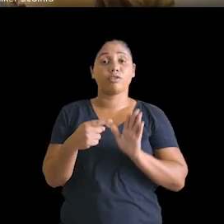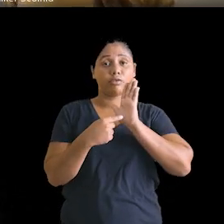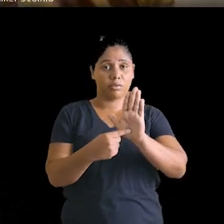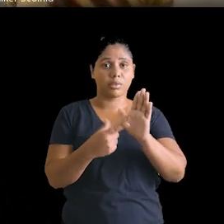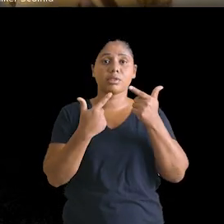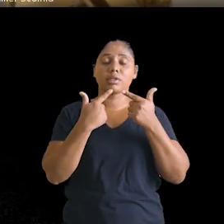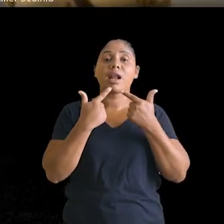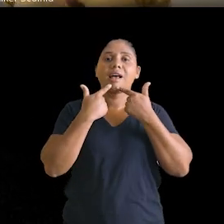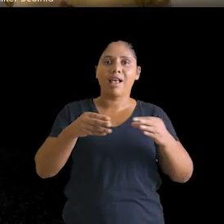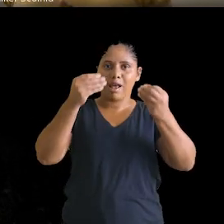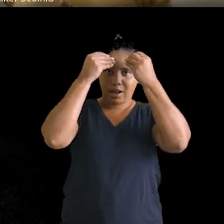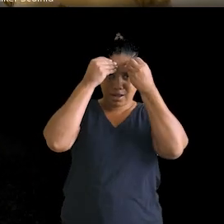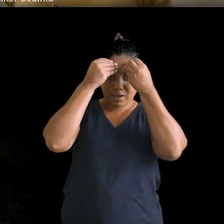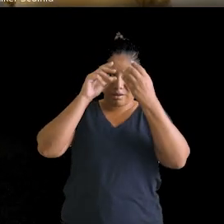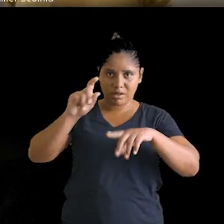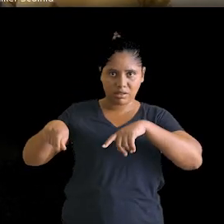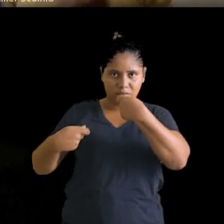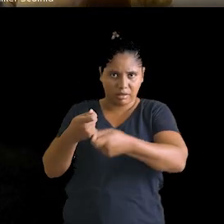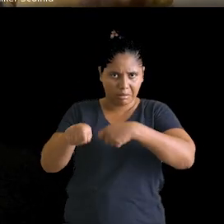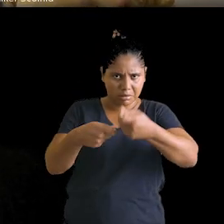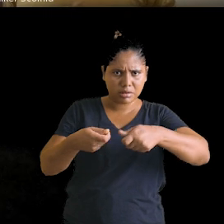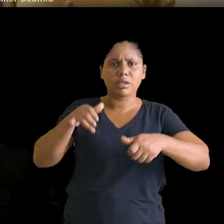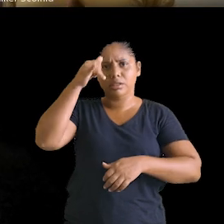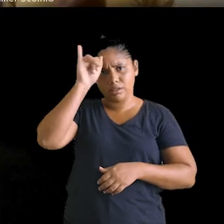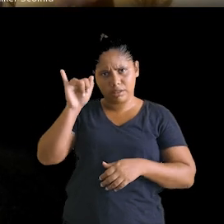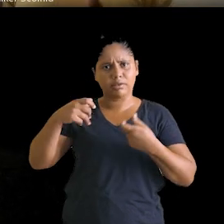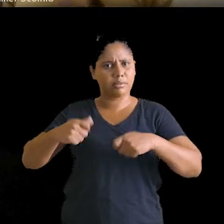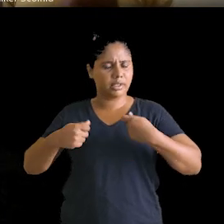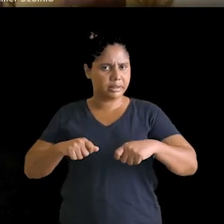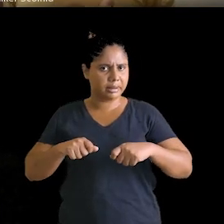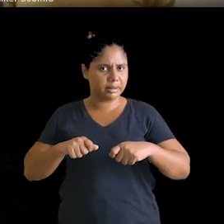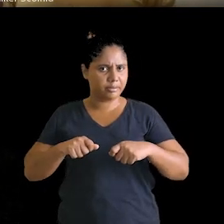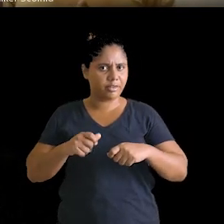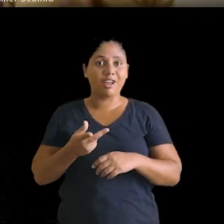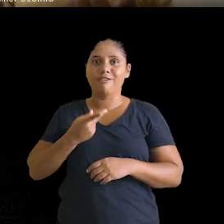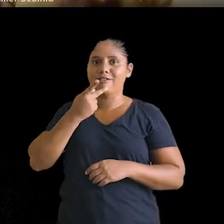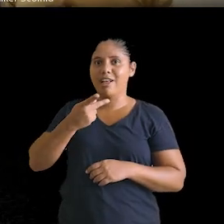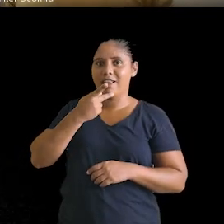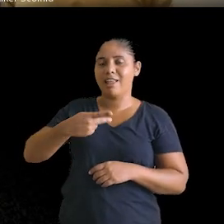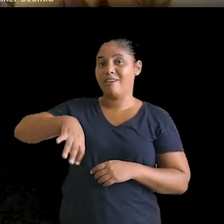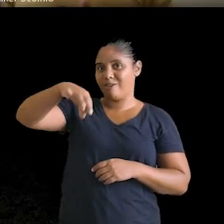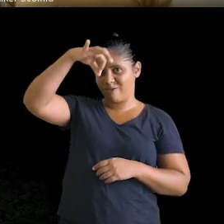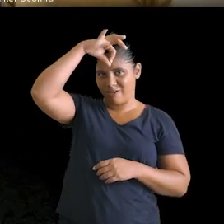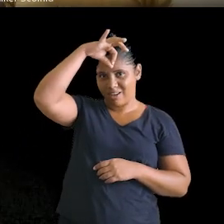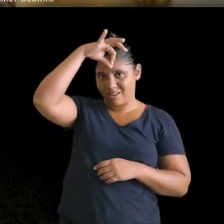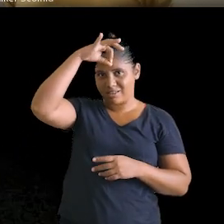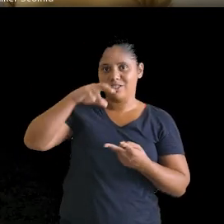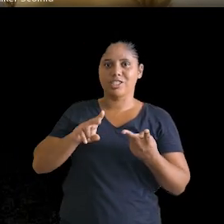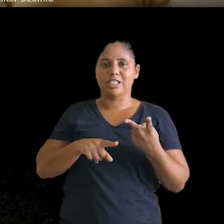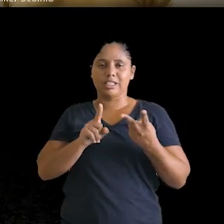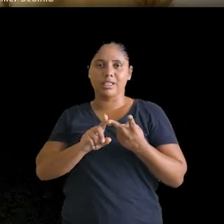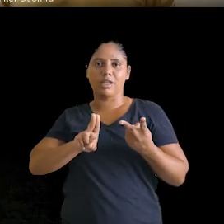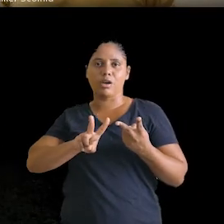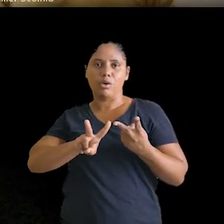evitada versus a linguagem recomendada. Então, nunca falar vulva, vagina ou vulva, a gente